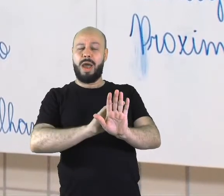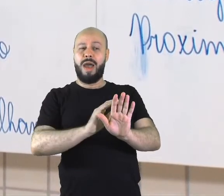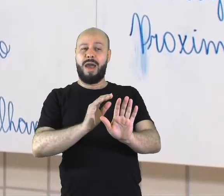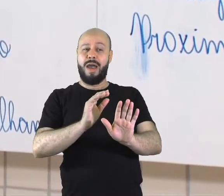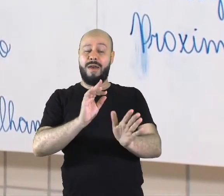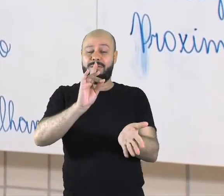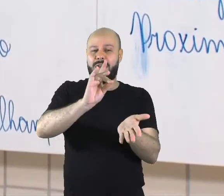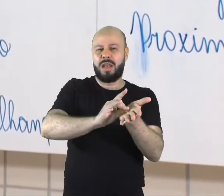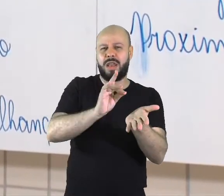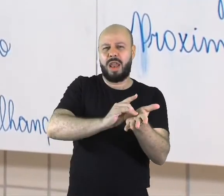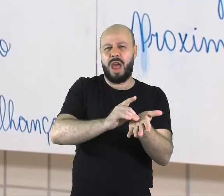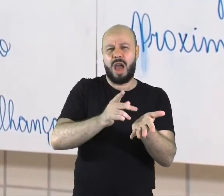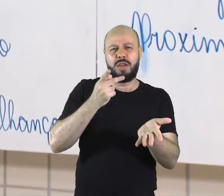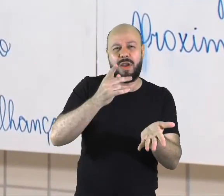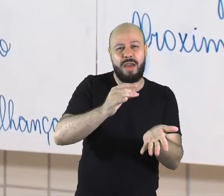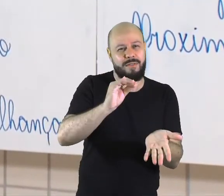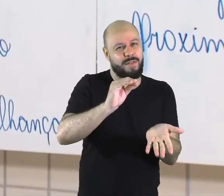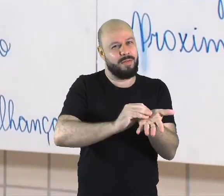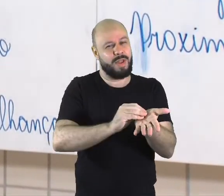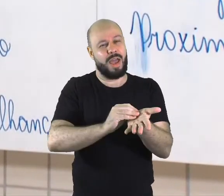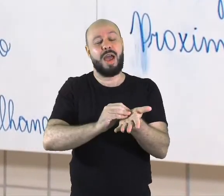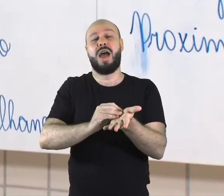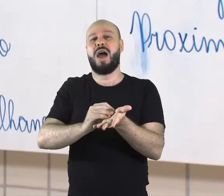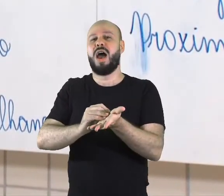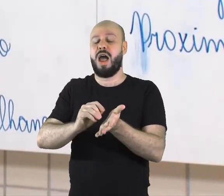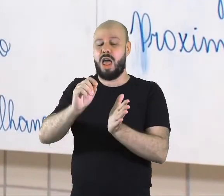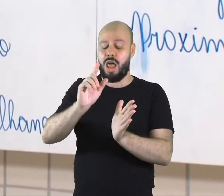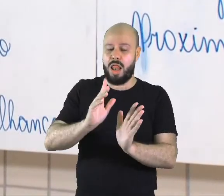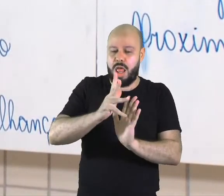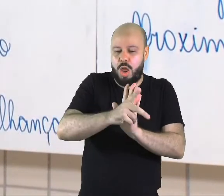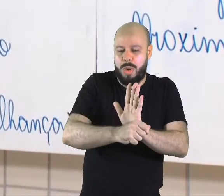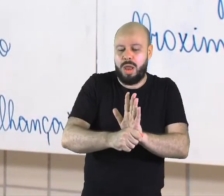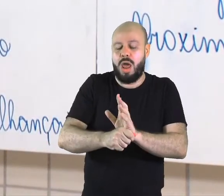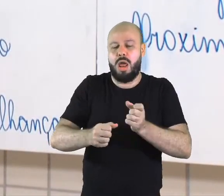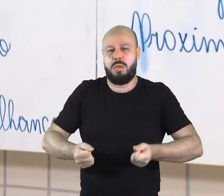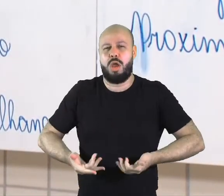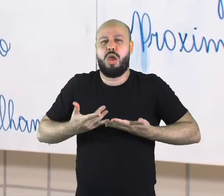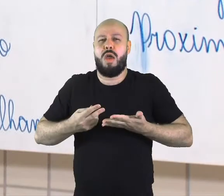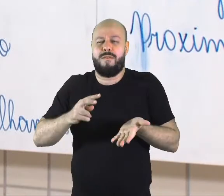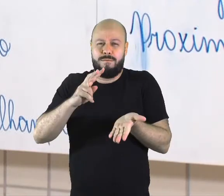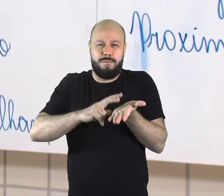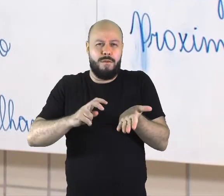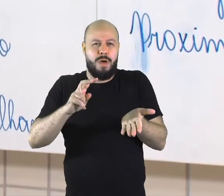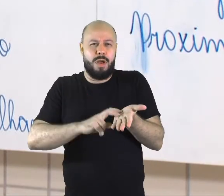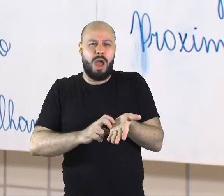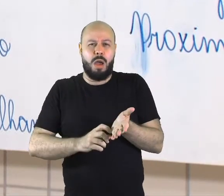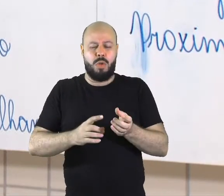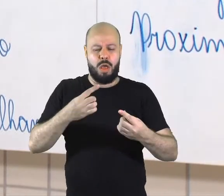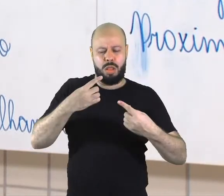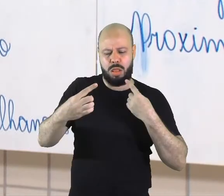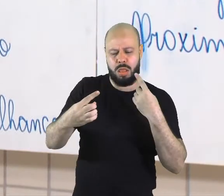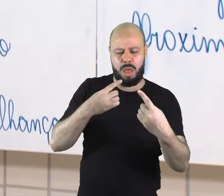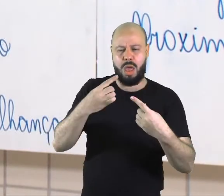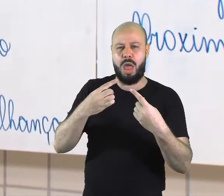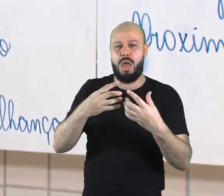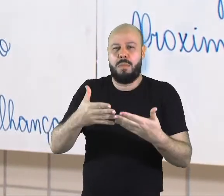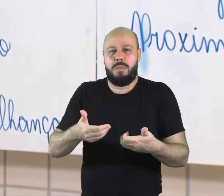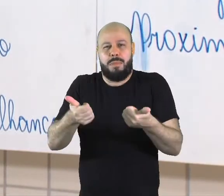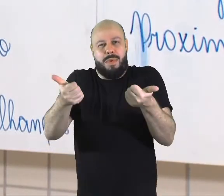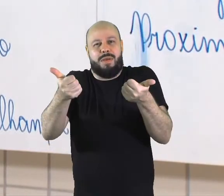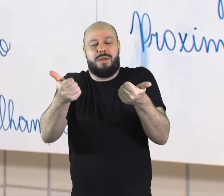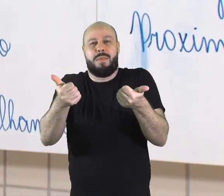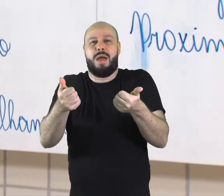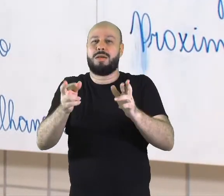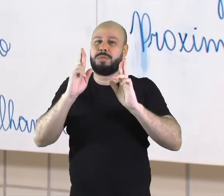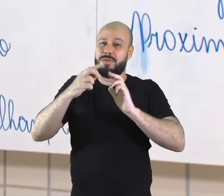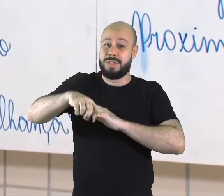para enriquecer a nossa escrita, a nossa produção, nosso vocabulário, os nossos diálogos. E espero que vocês